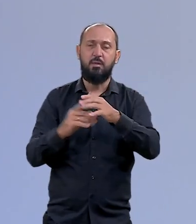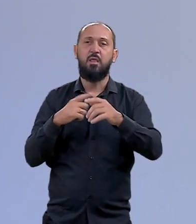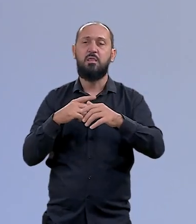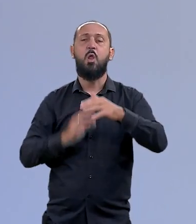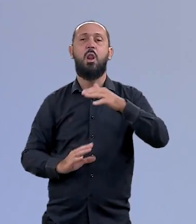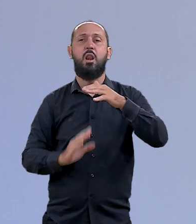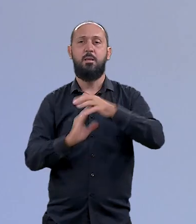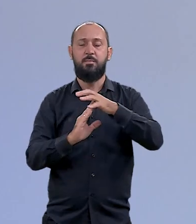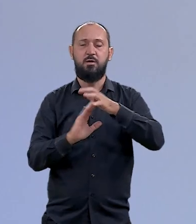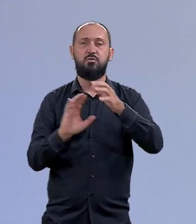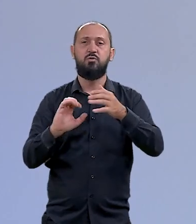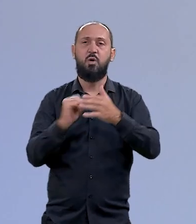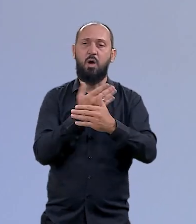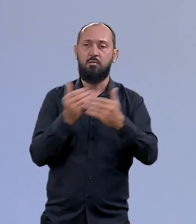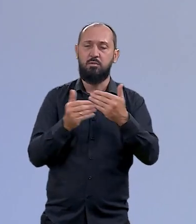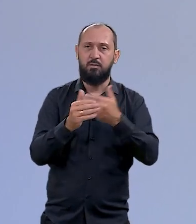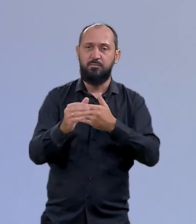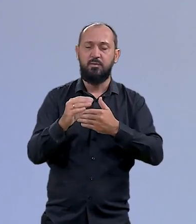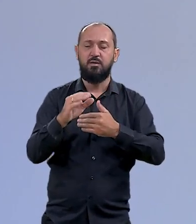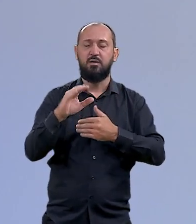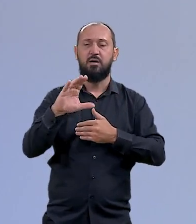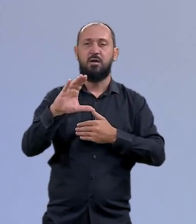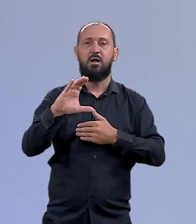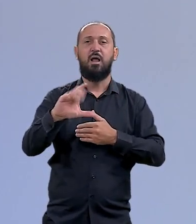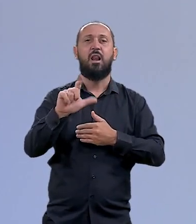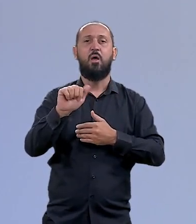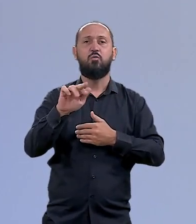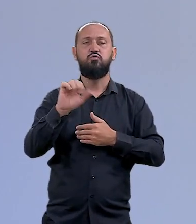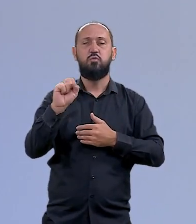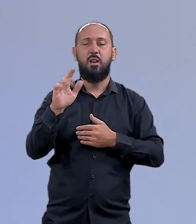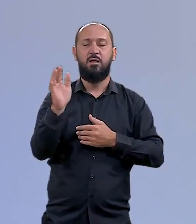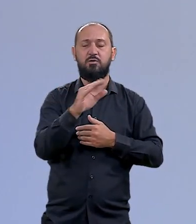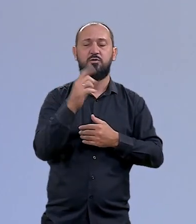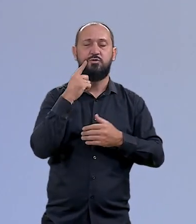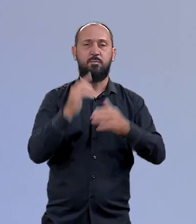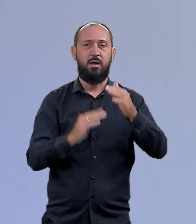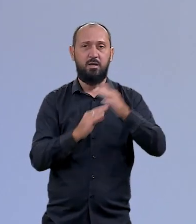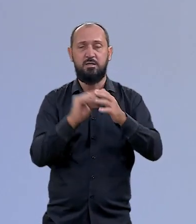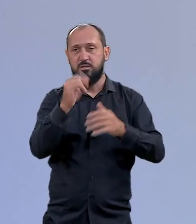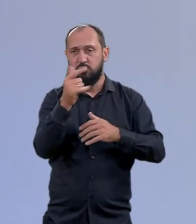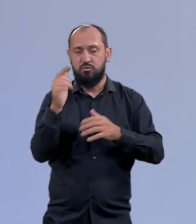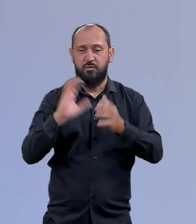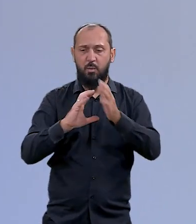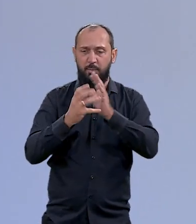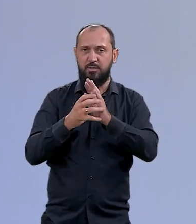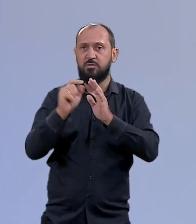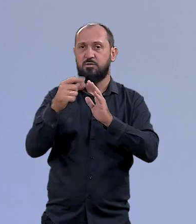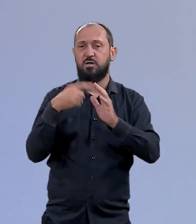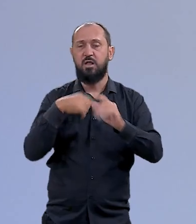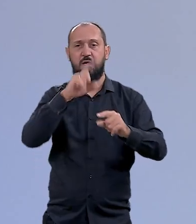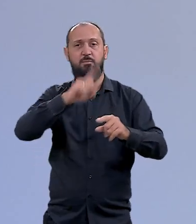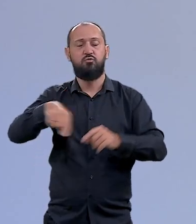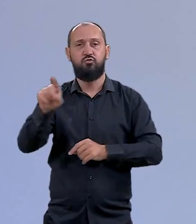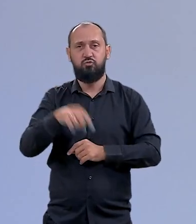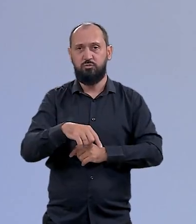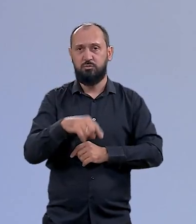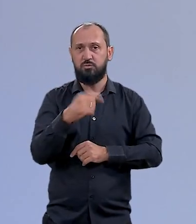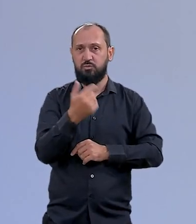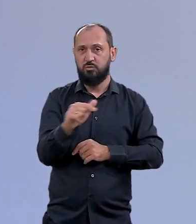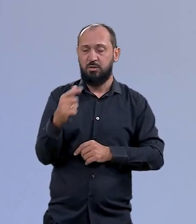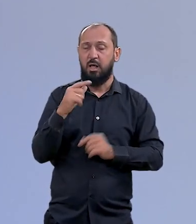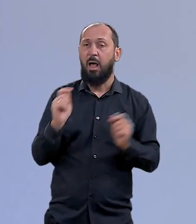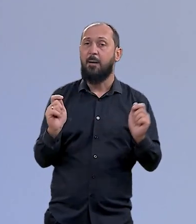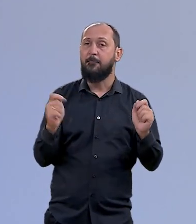um projeto comum de atuação nessa eleição específica. Agora, o legislador criou uma figura nova,